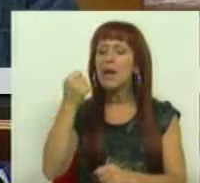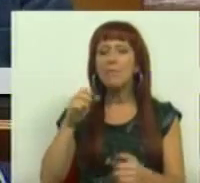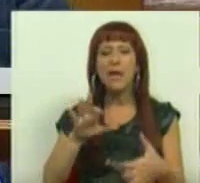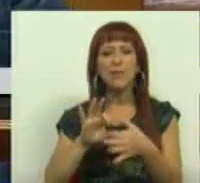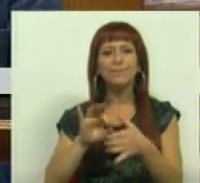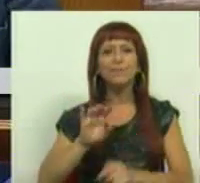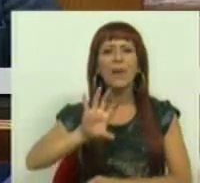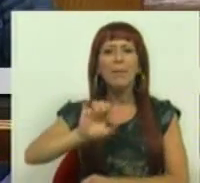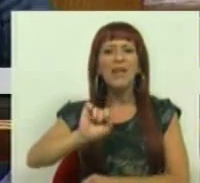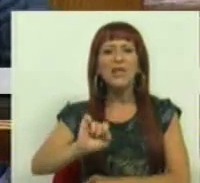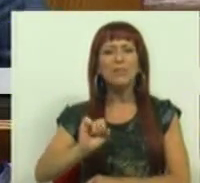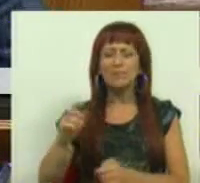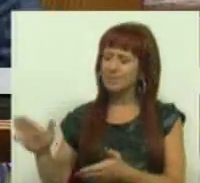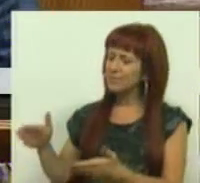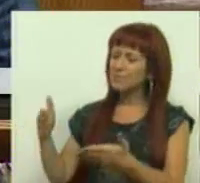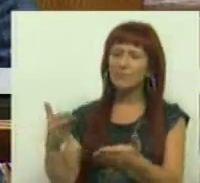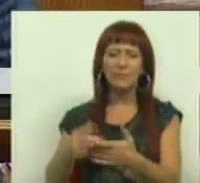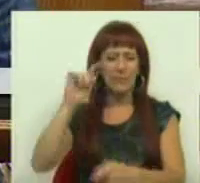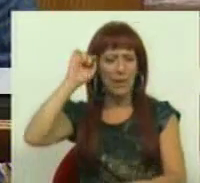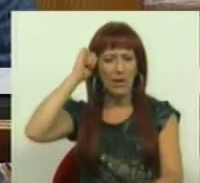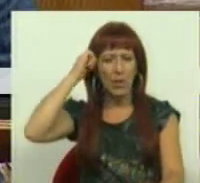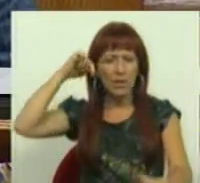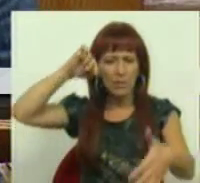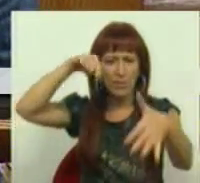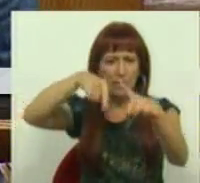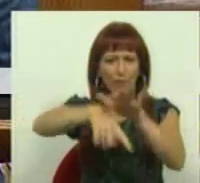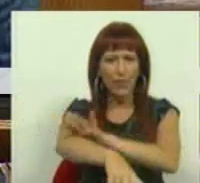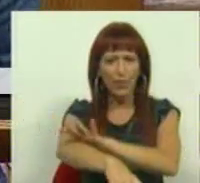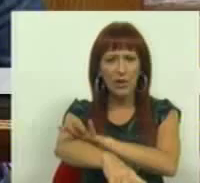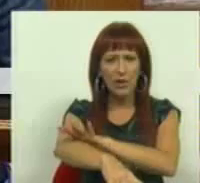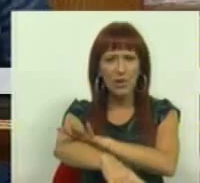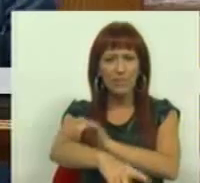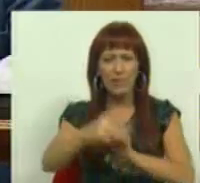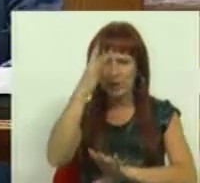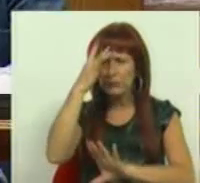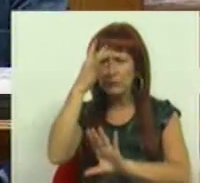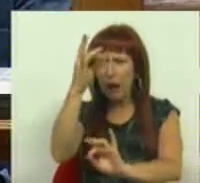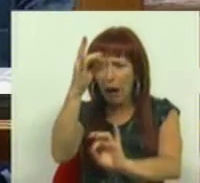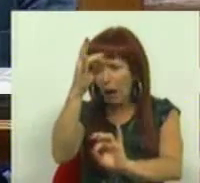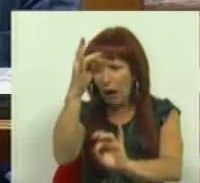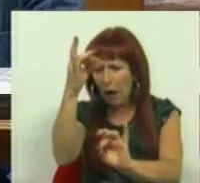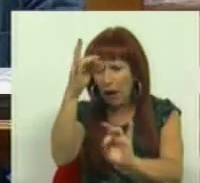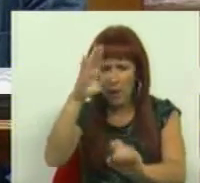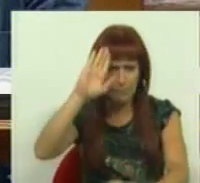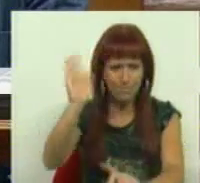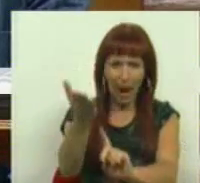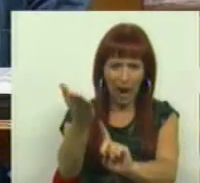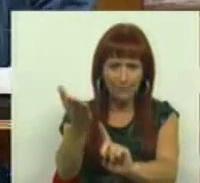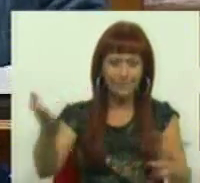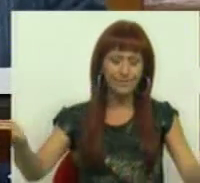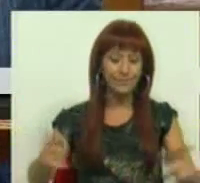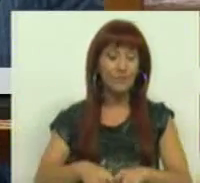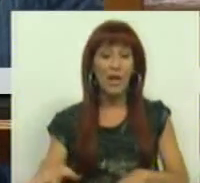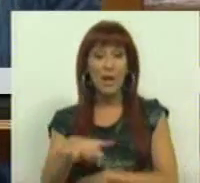de um país lançado para uma crise profunda pela obsessão e com a austeridade.